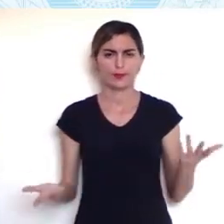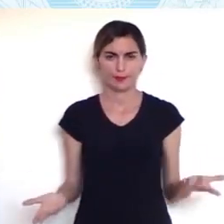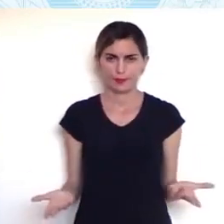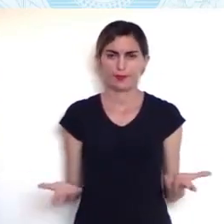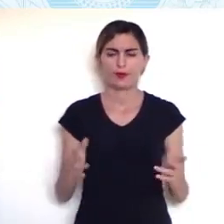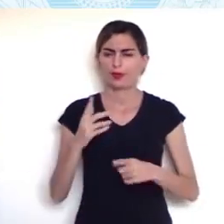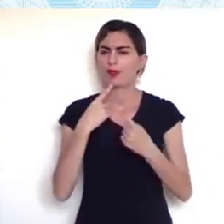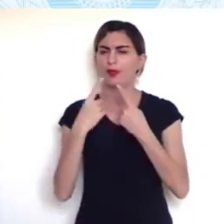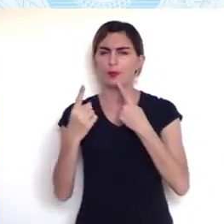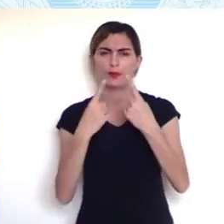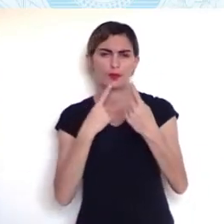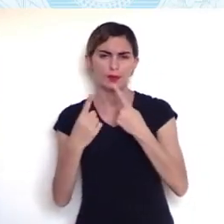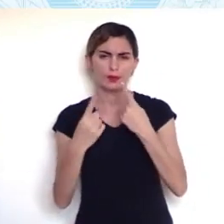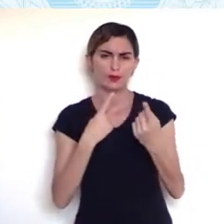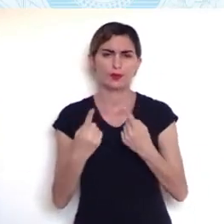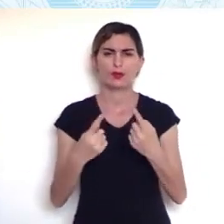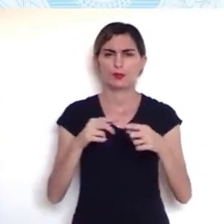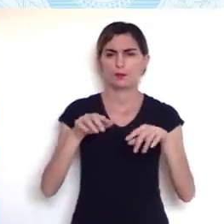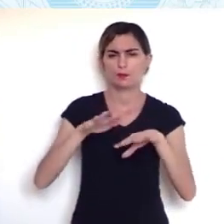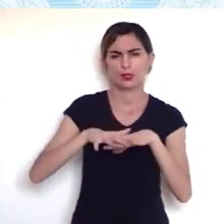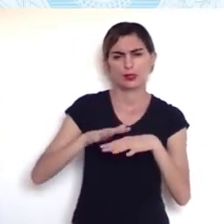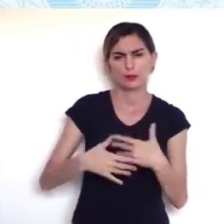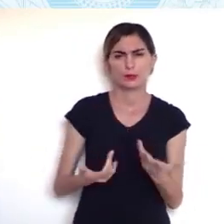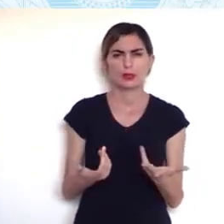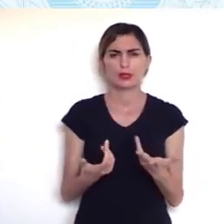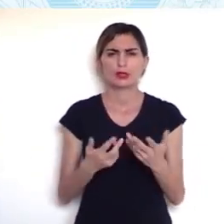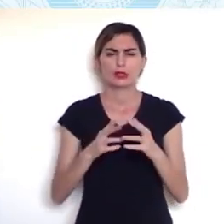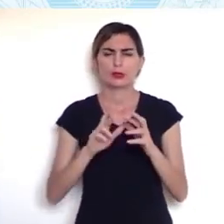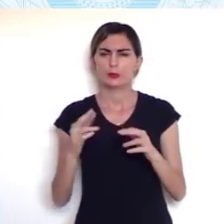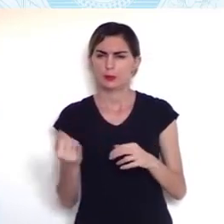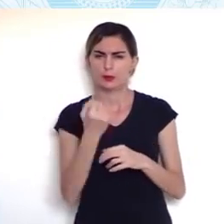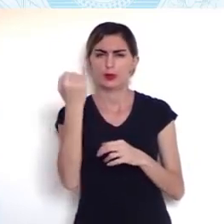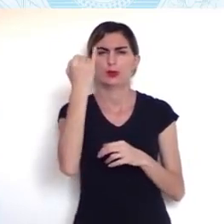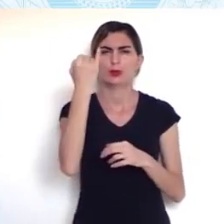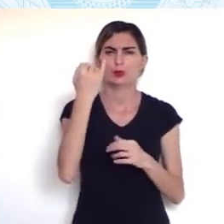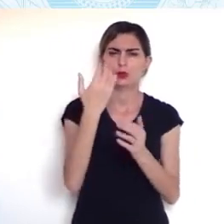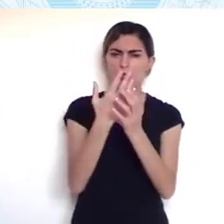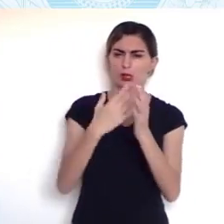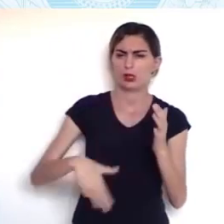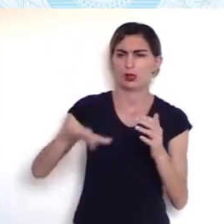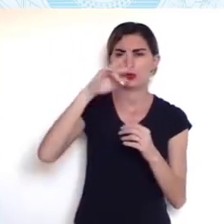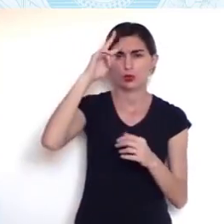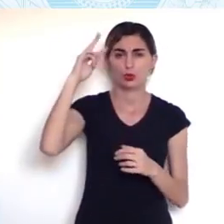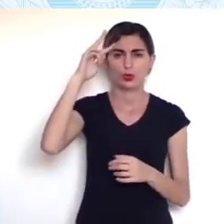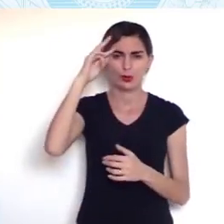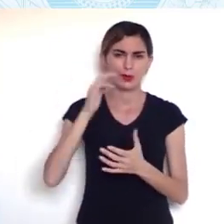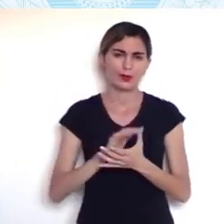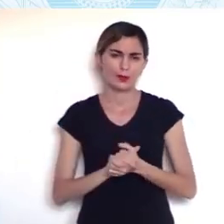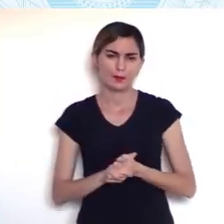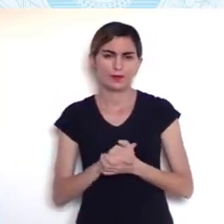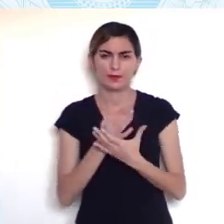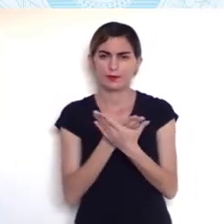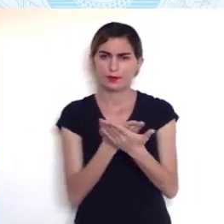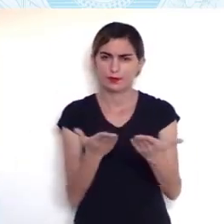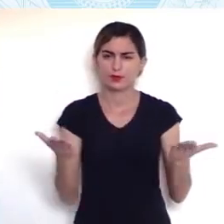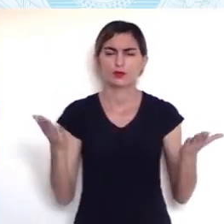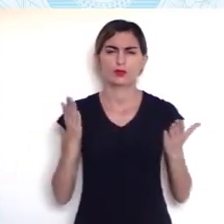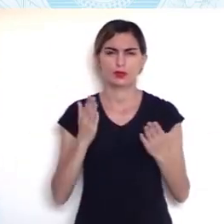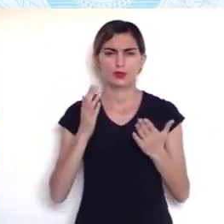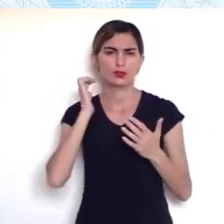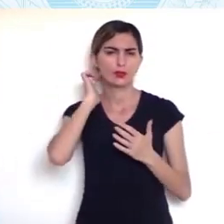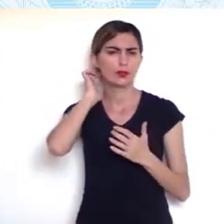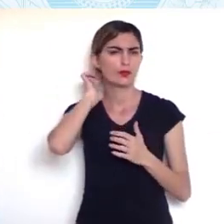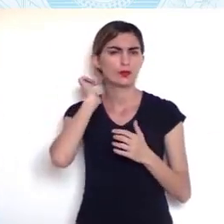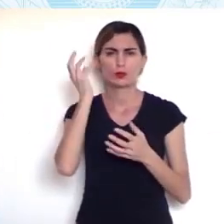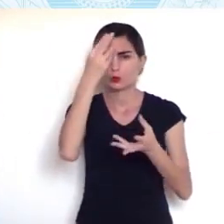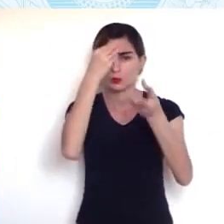debatendo uma temática de grande relevância para o campo da história. Que vocês absorvam todo